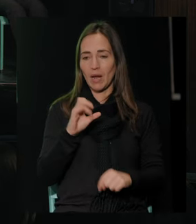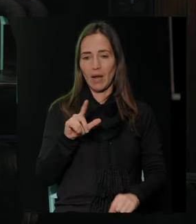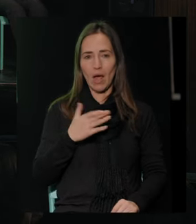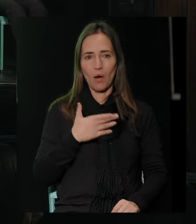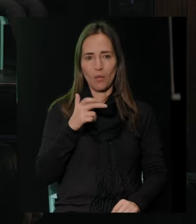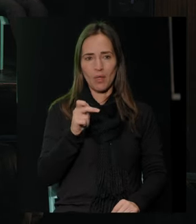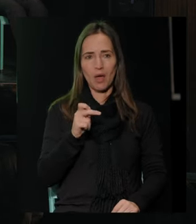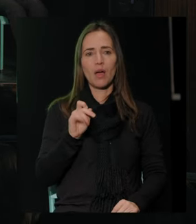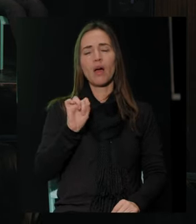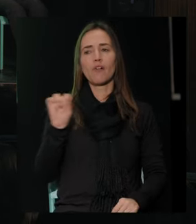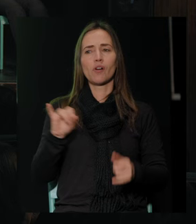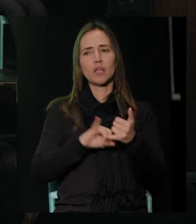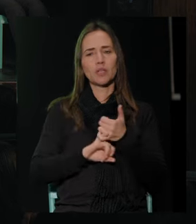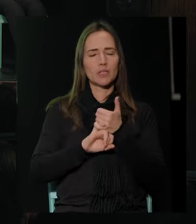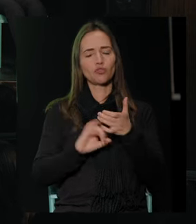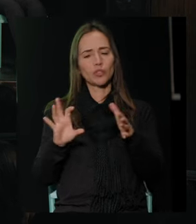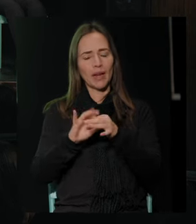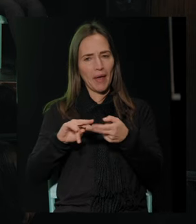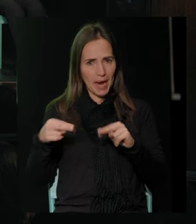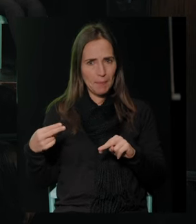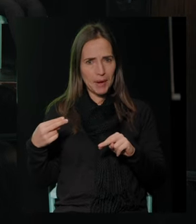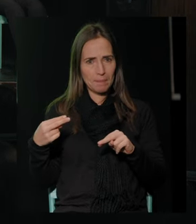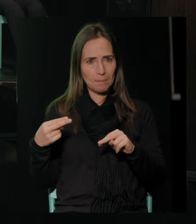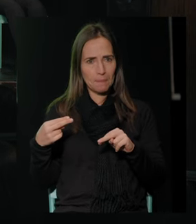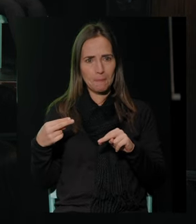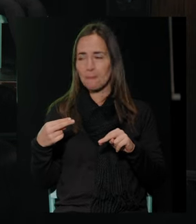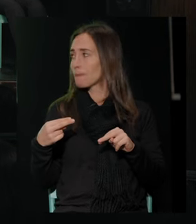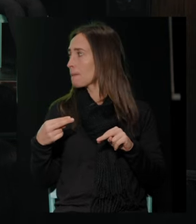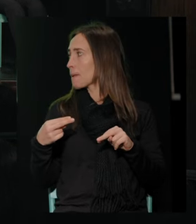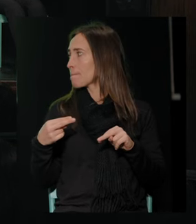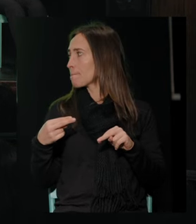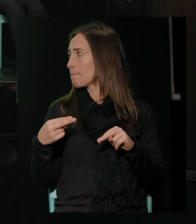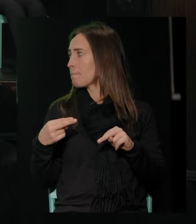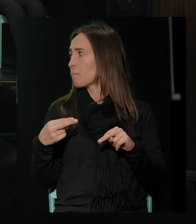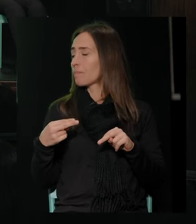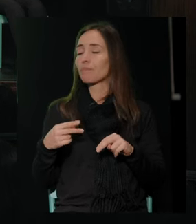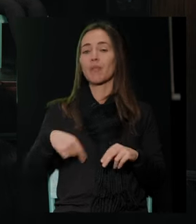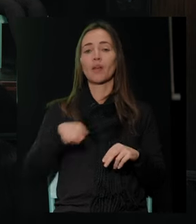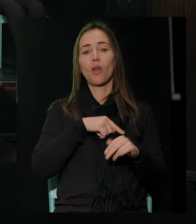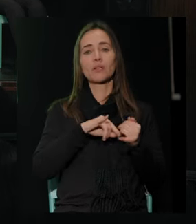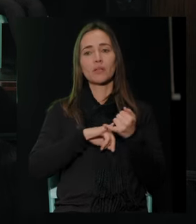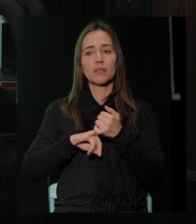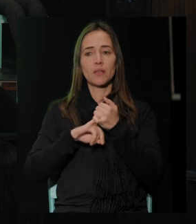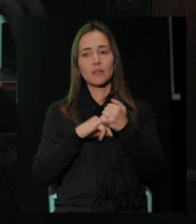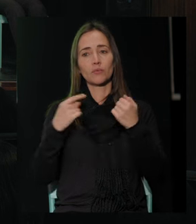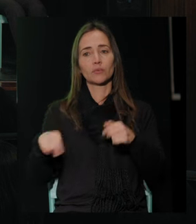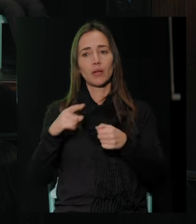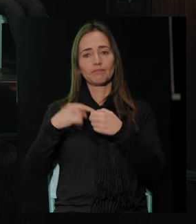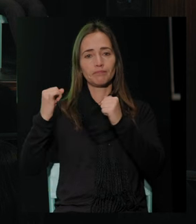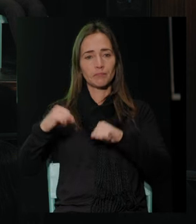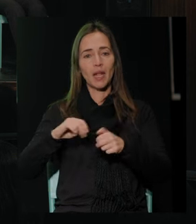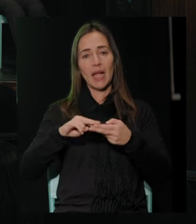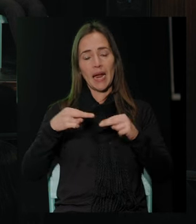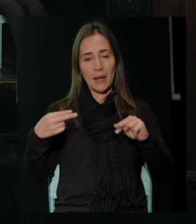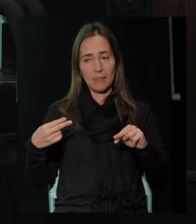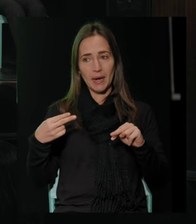ligada à Câmara Municipal de alguma maneira? Então, a nossa associação tem parceria com a Câmara Municipal e